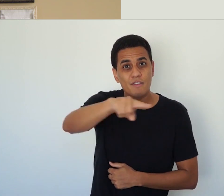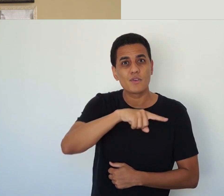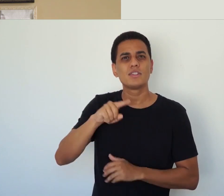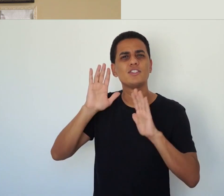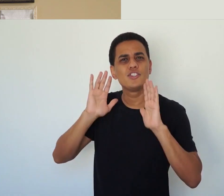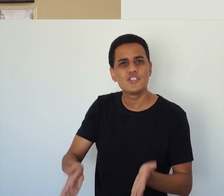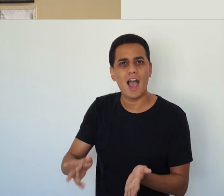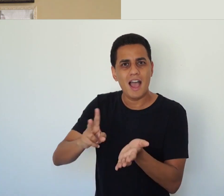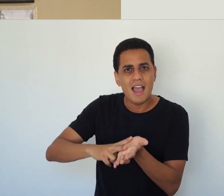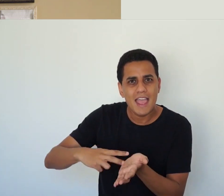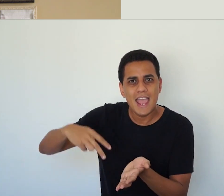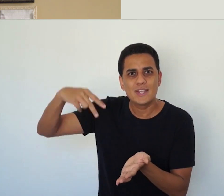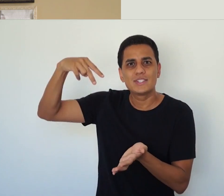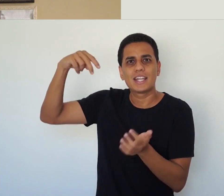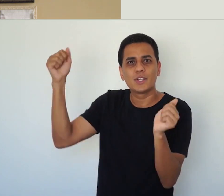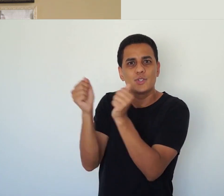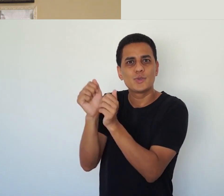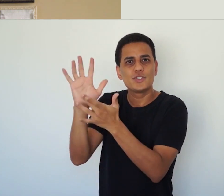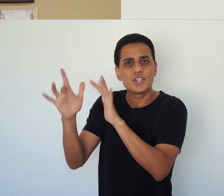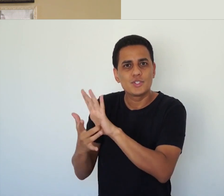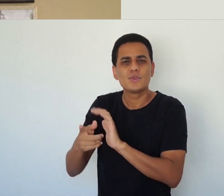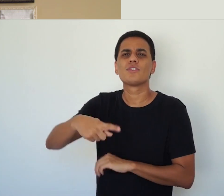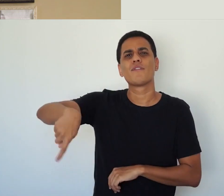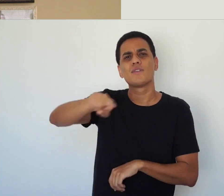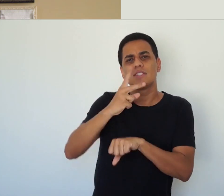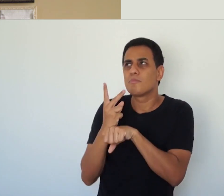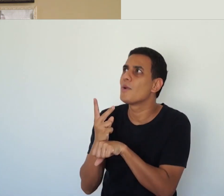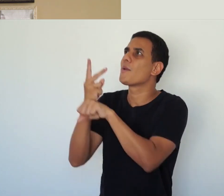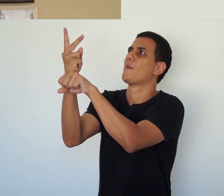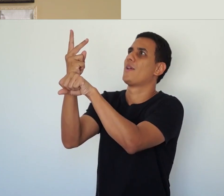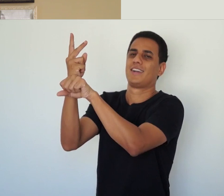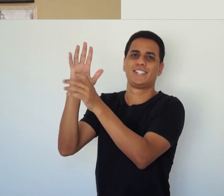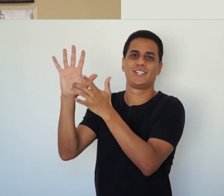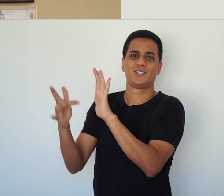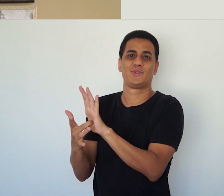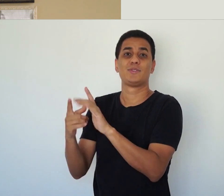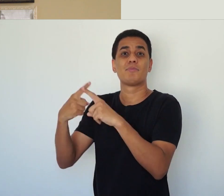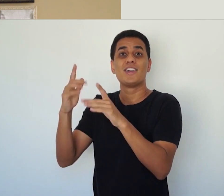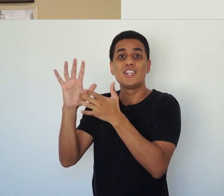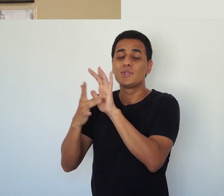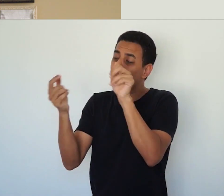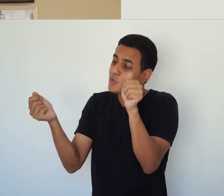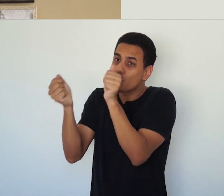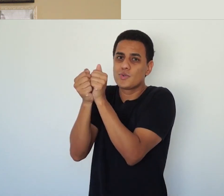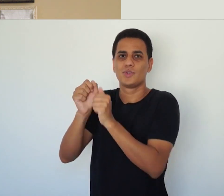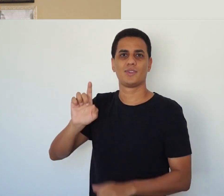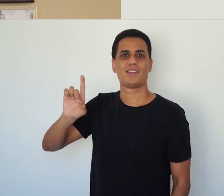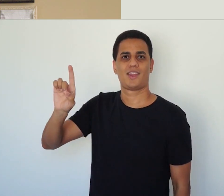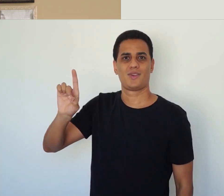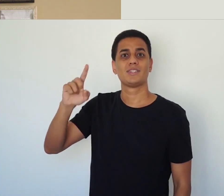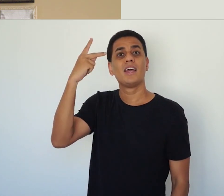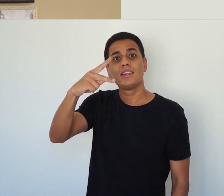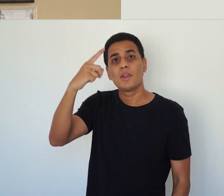portanto, já que vocês ressuscitaram com Cristo, procurem as coisas que são do alto, onde Cristo está assentado à direita